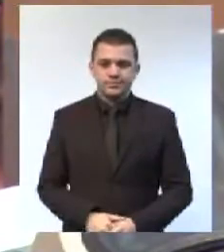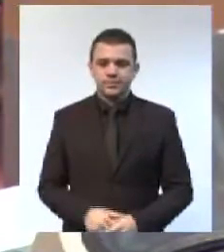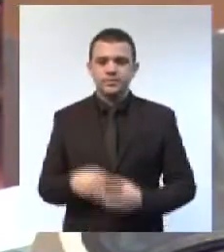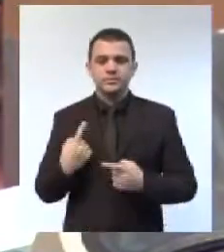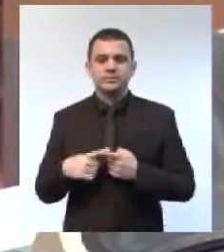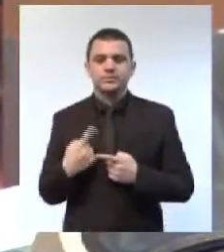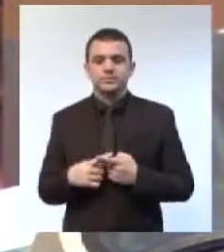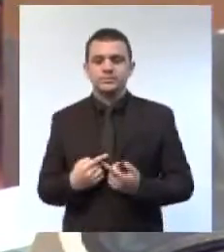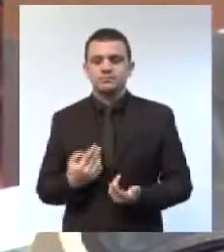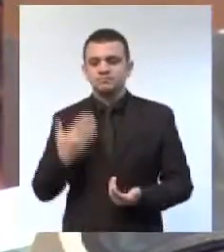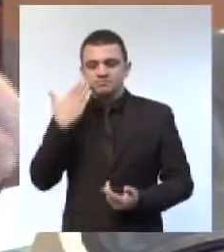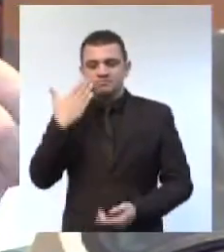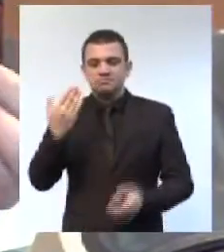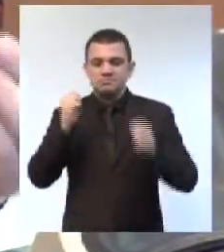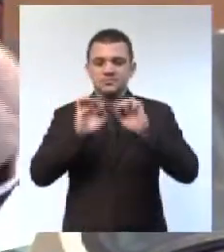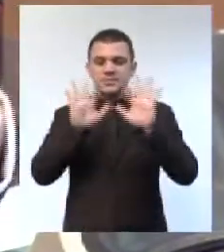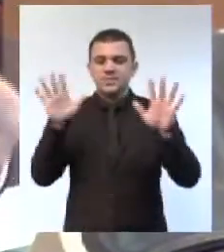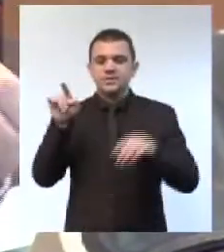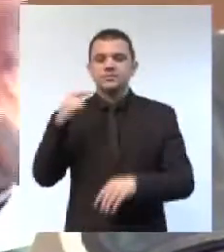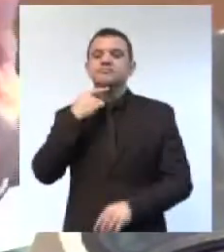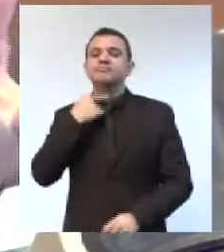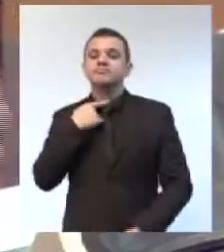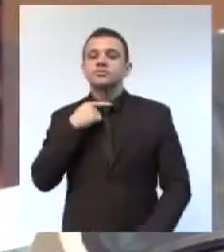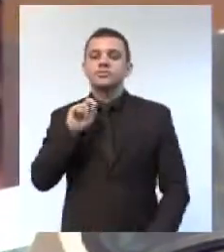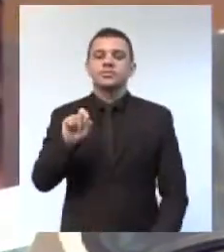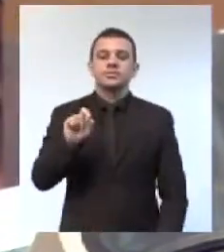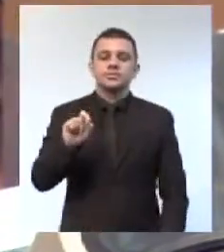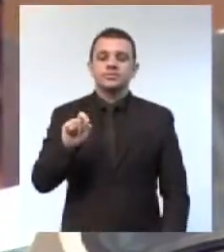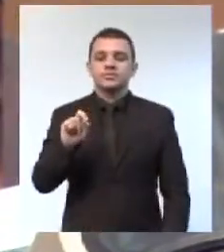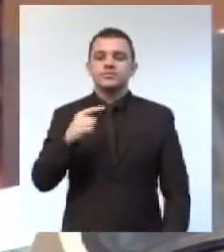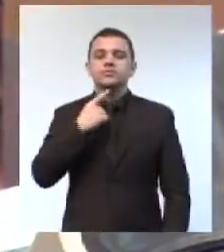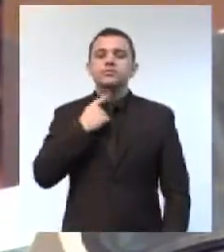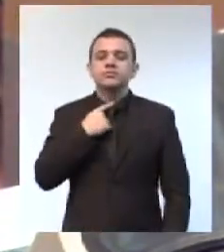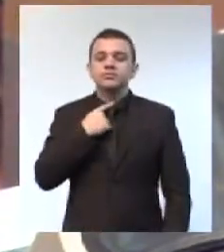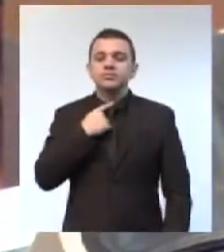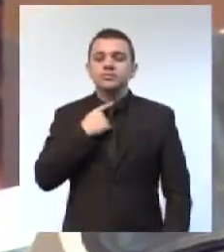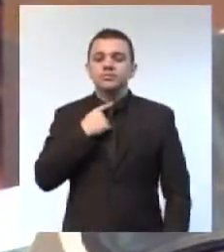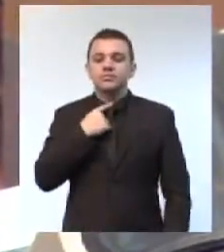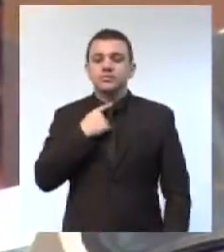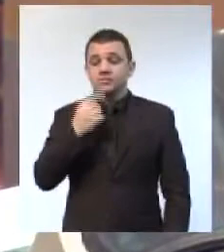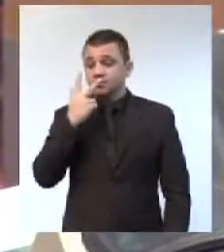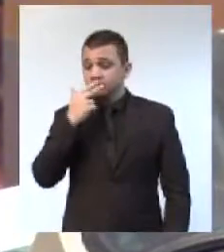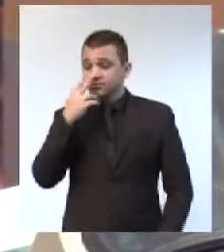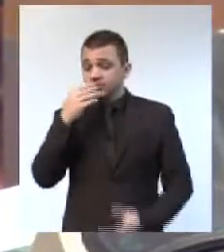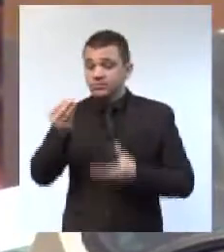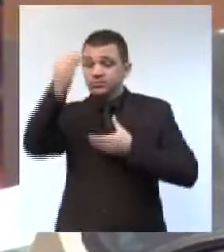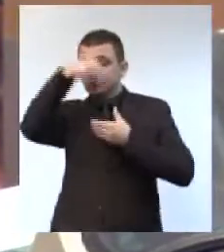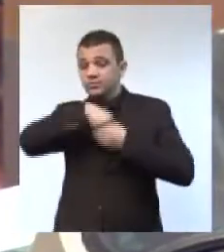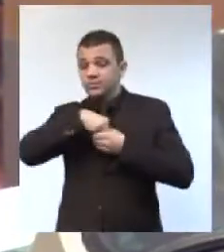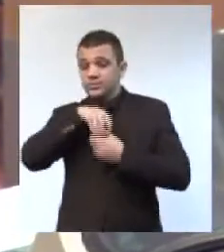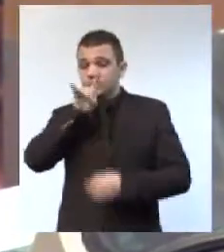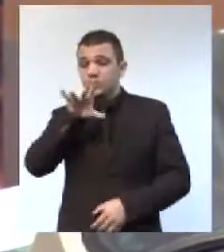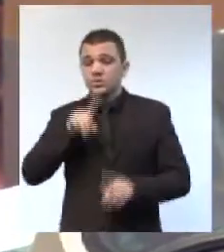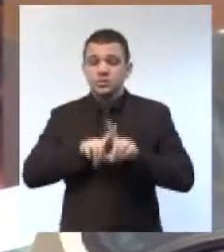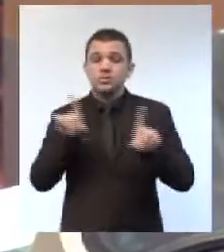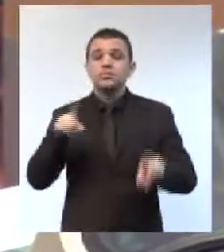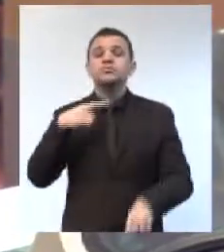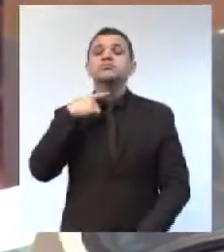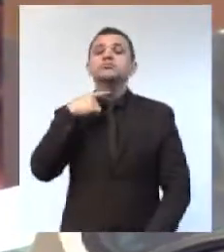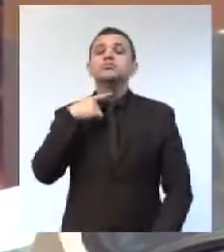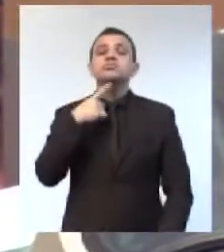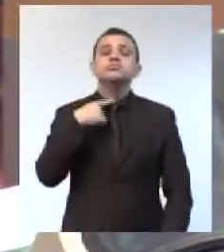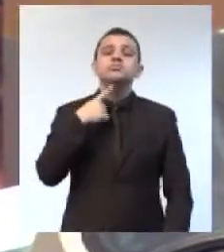começa a transparecer uma vontade, mesmo que subliminar, de retirar de